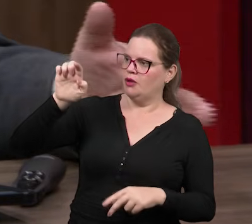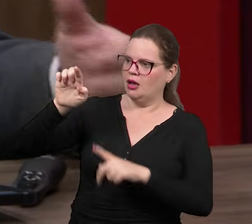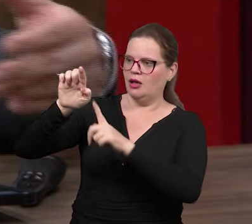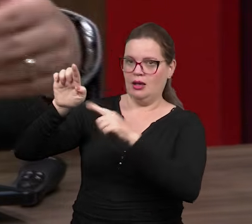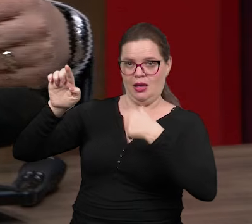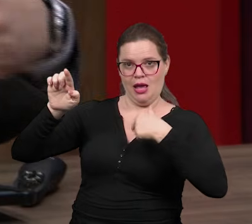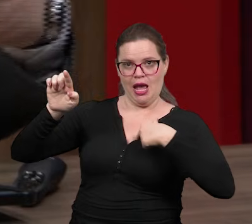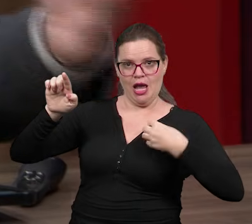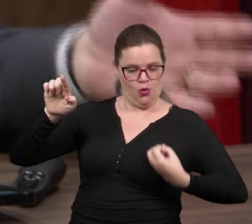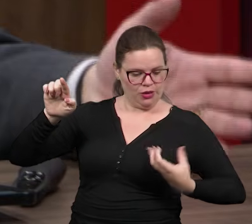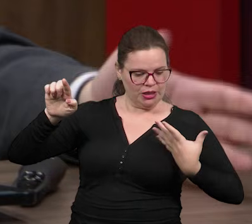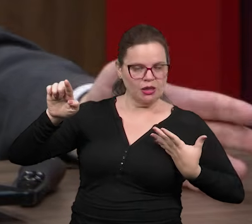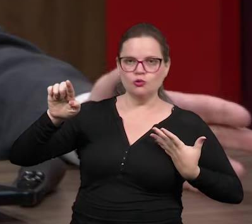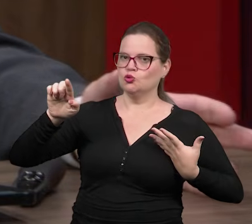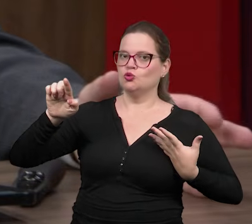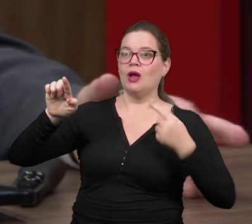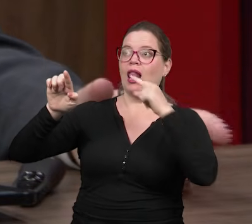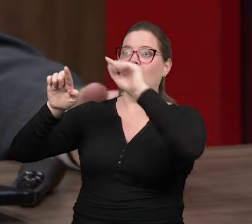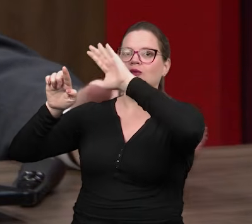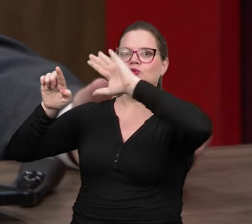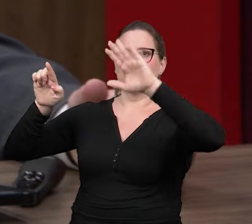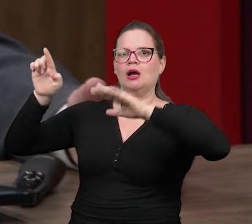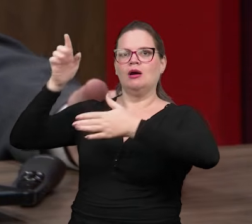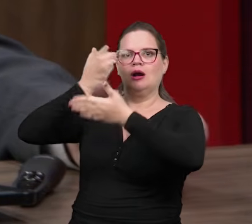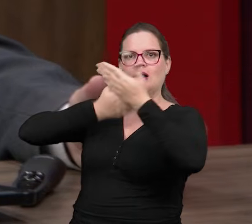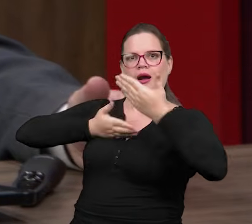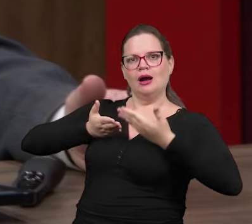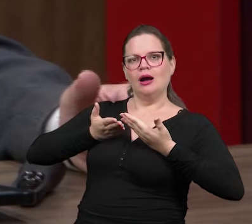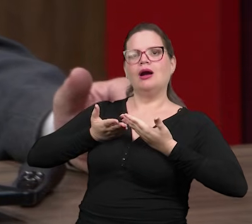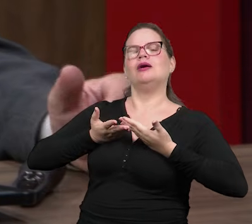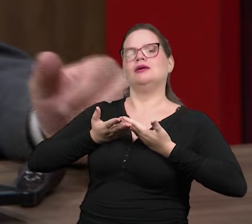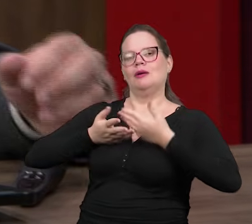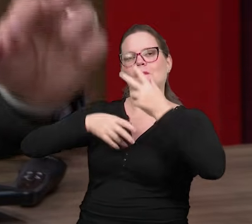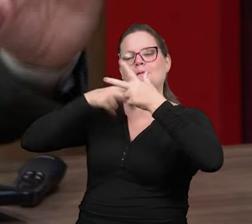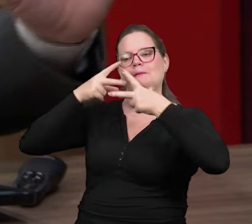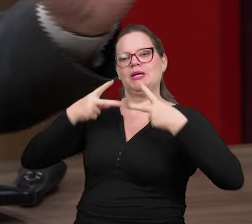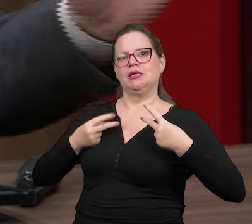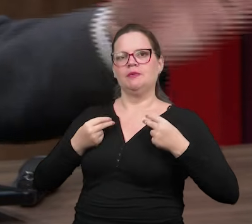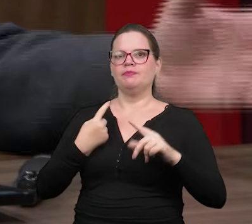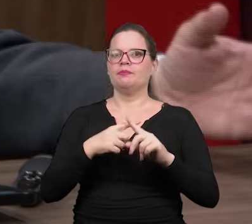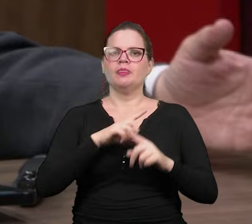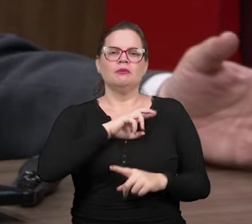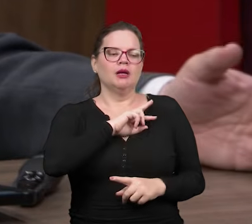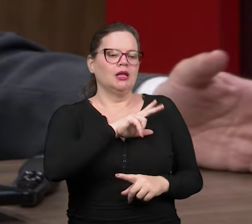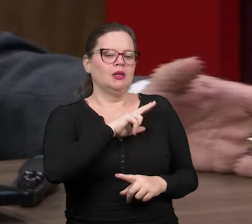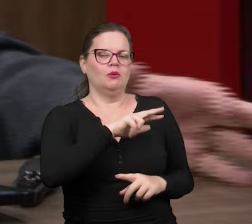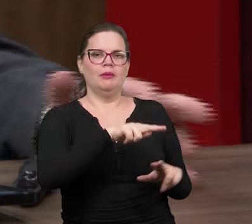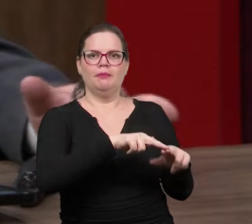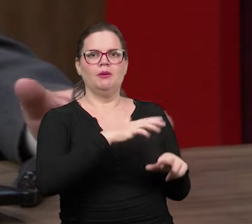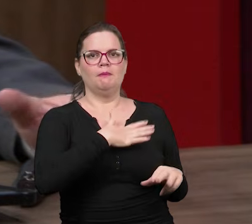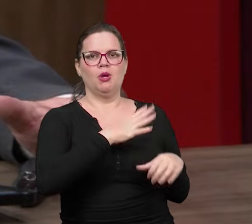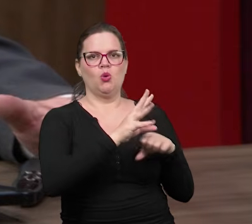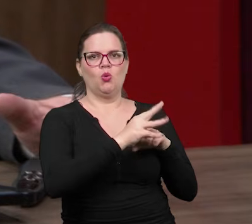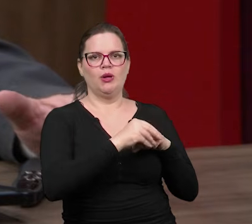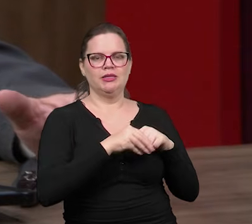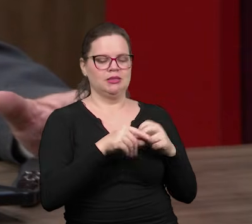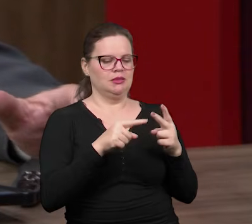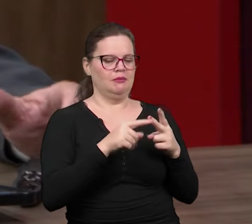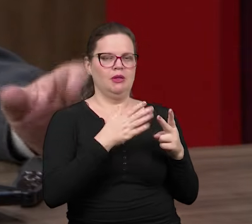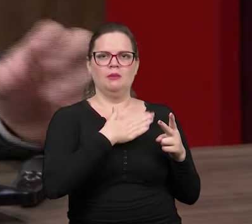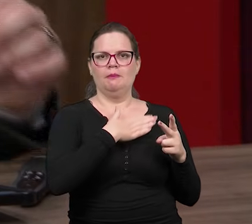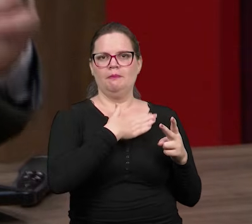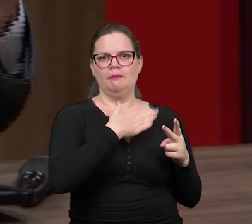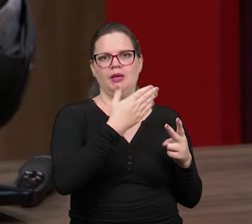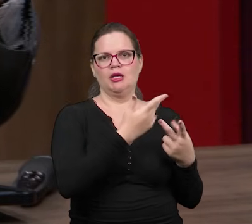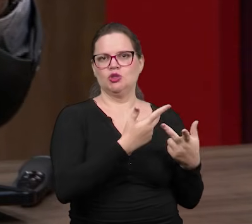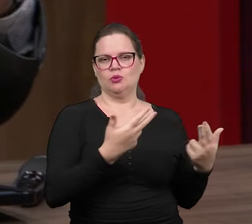humano, pelo meu muito conhecimento, ou pelo meu pouco conhecimento, ou pelos meus bens, ou pelos meus não bens.